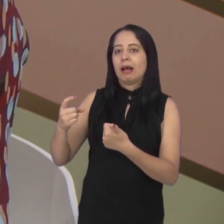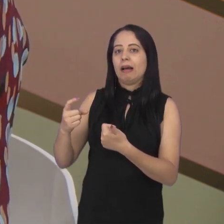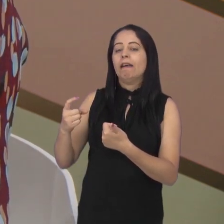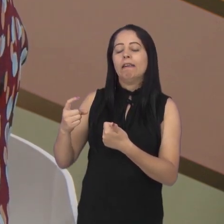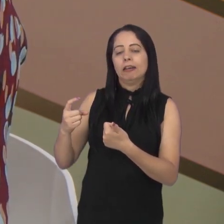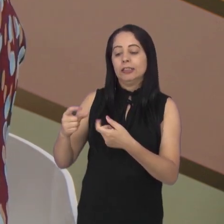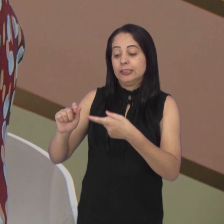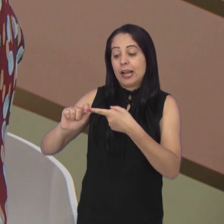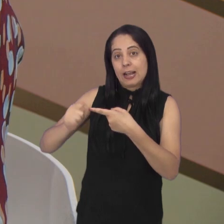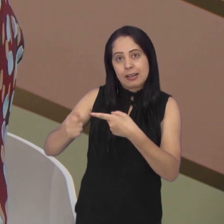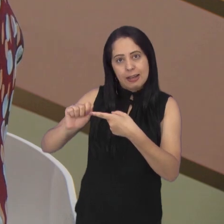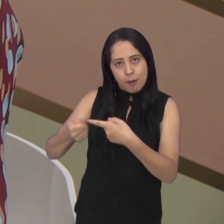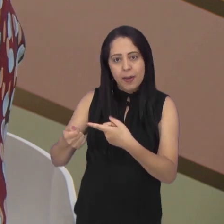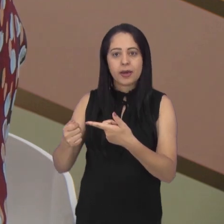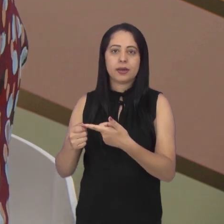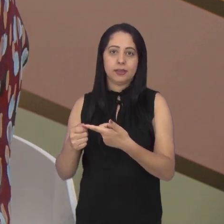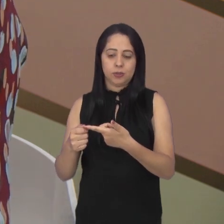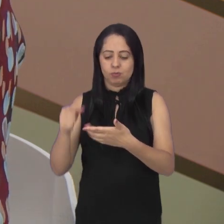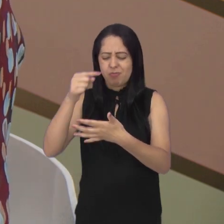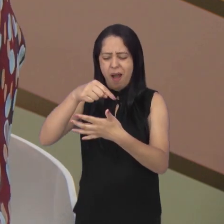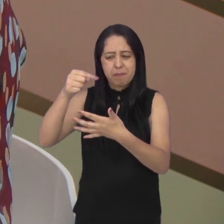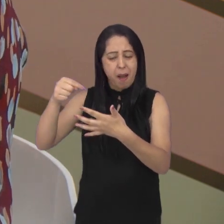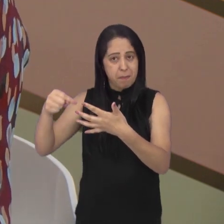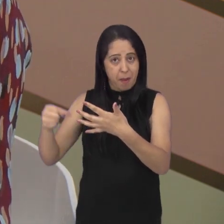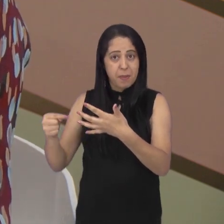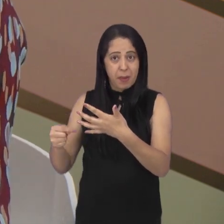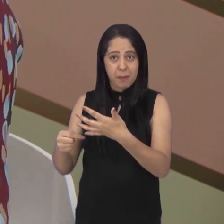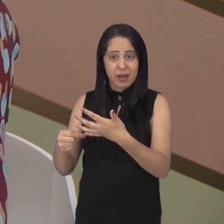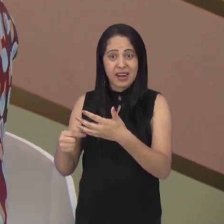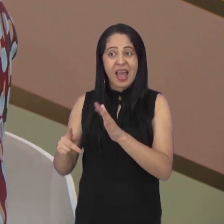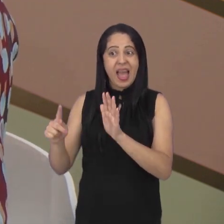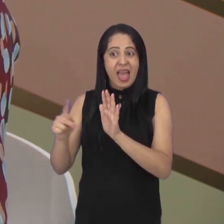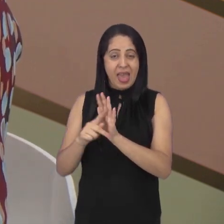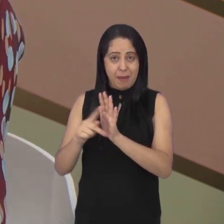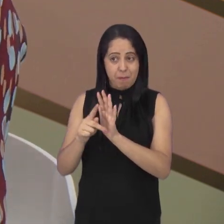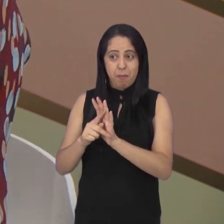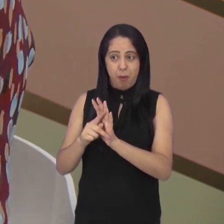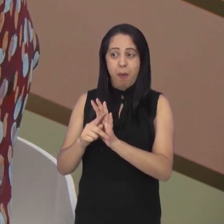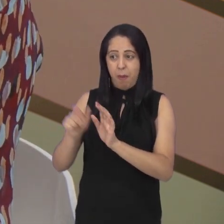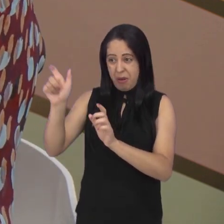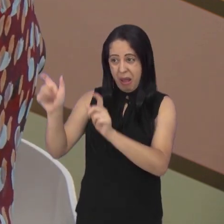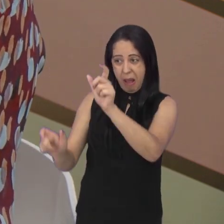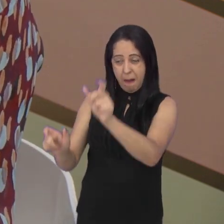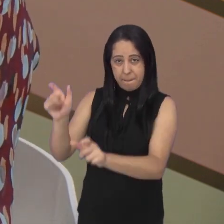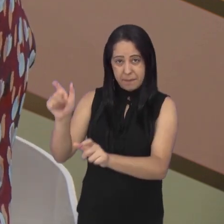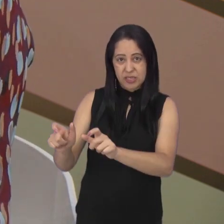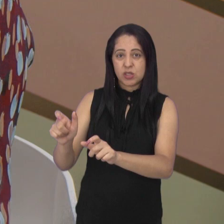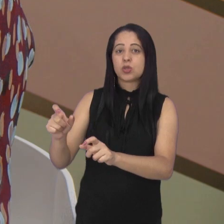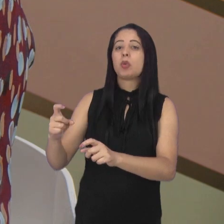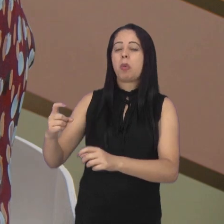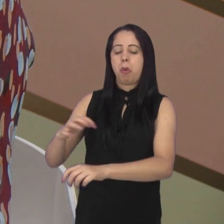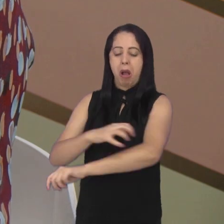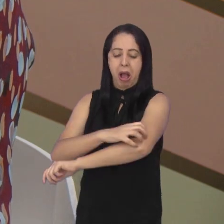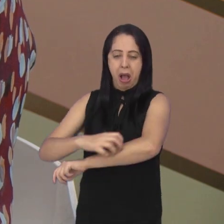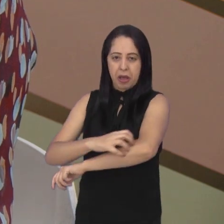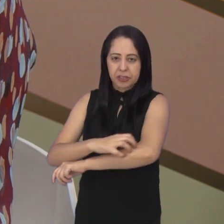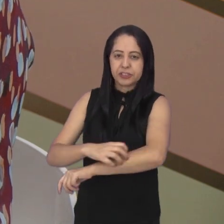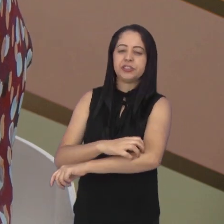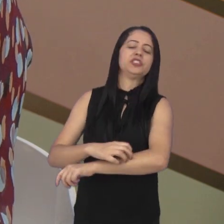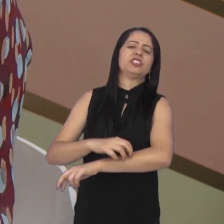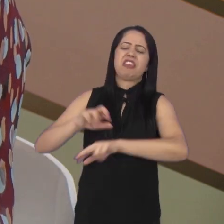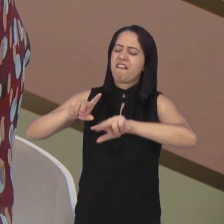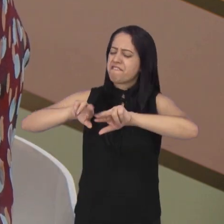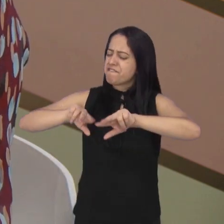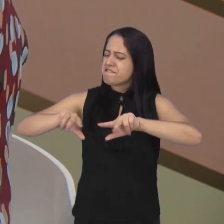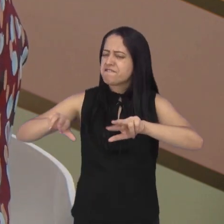para o camarão. Hoje os testes, eles conseguem identificar direitinho qual fruto do mar que é aquele paciente alérgico. Então eu consigo testar ostra,